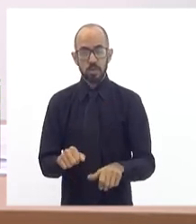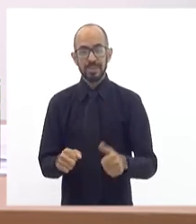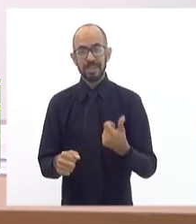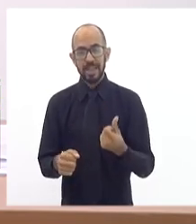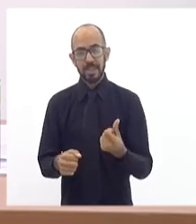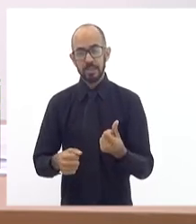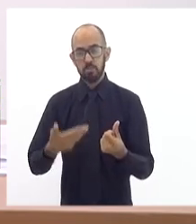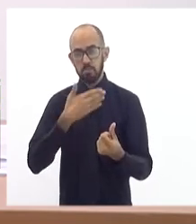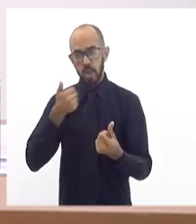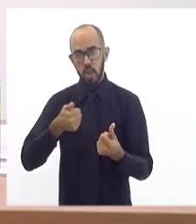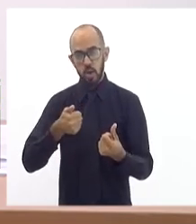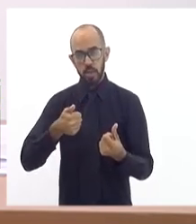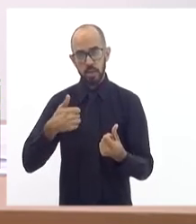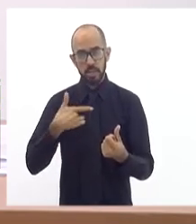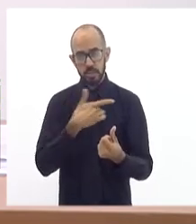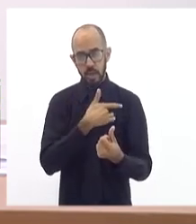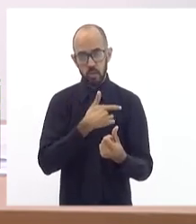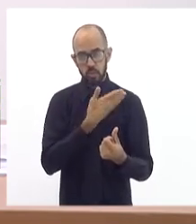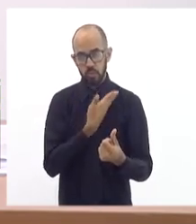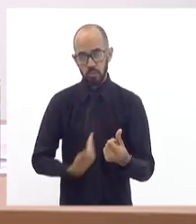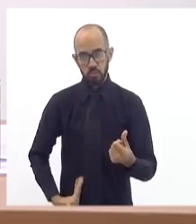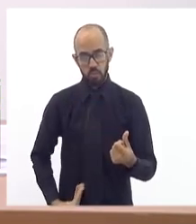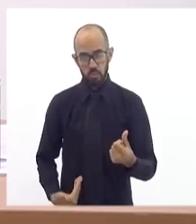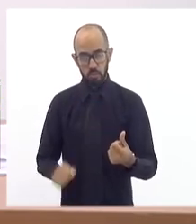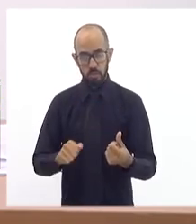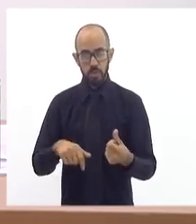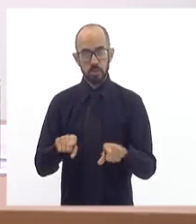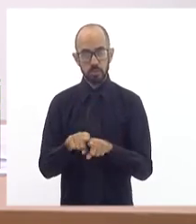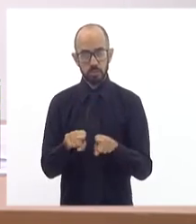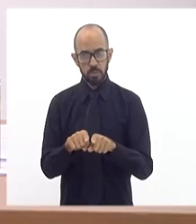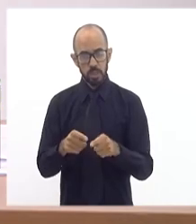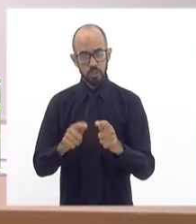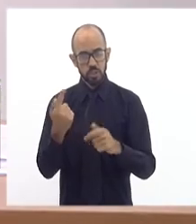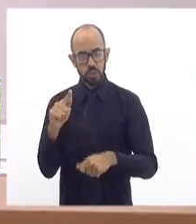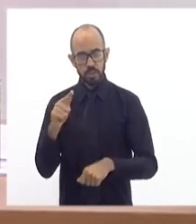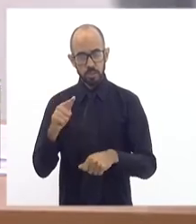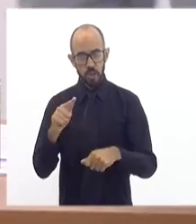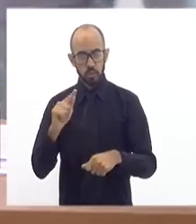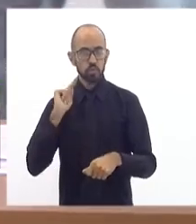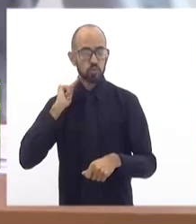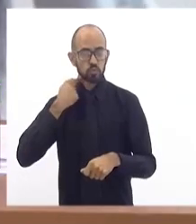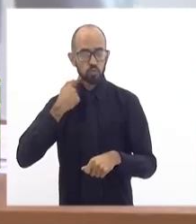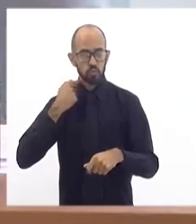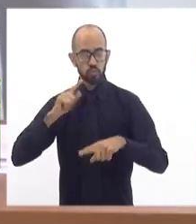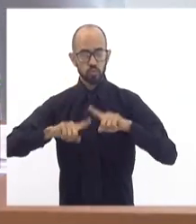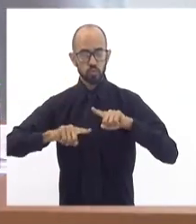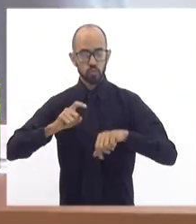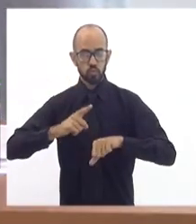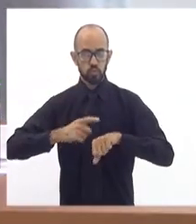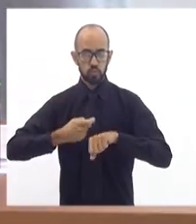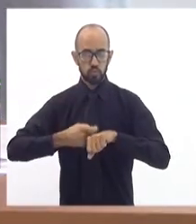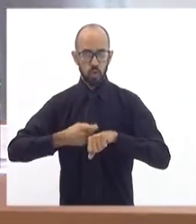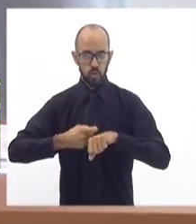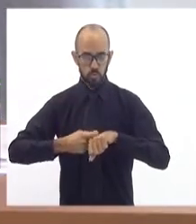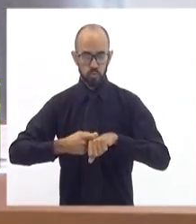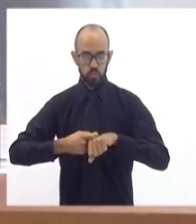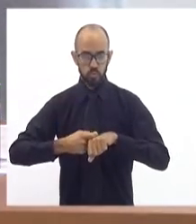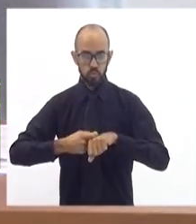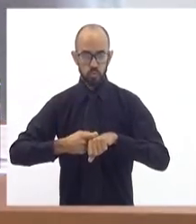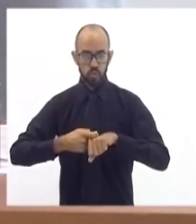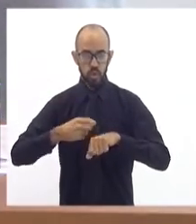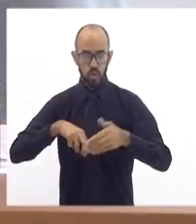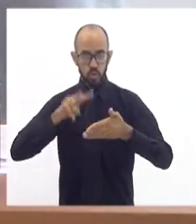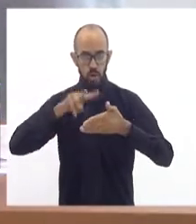daquela prevista em plano de saneamento básico e acessórios eu fiz questão de fazer em toda do